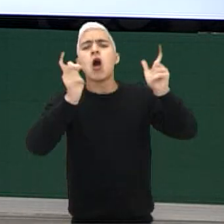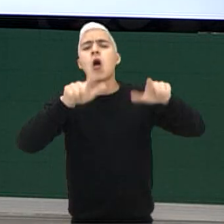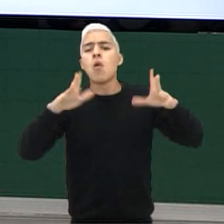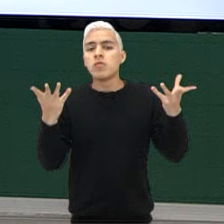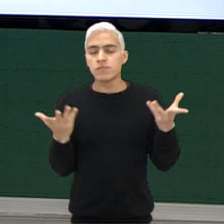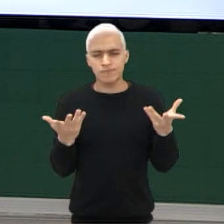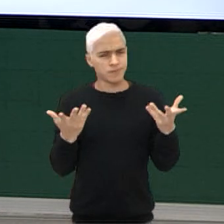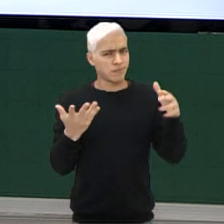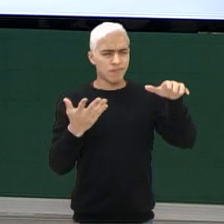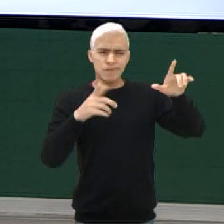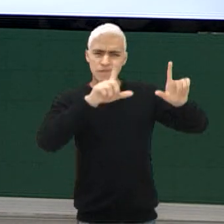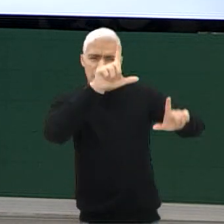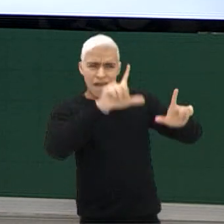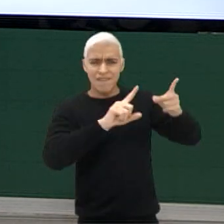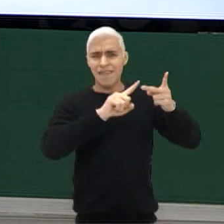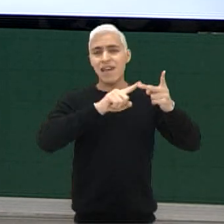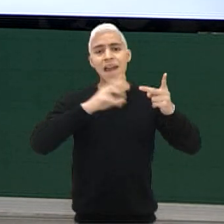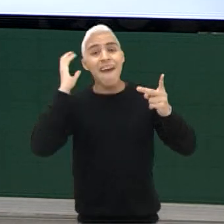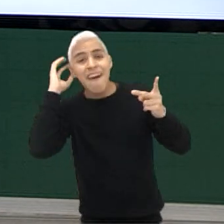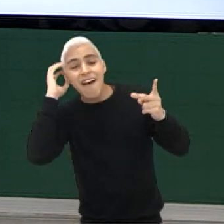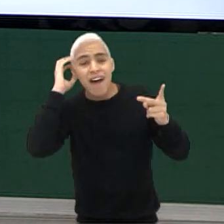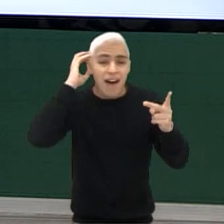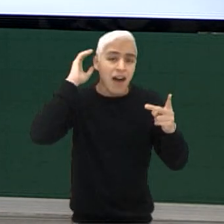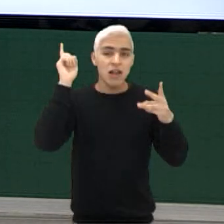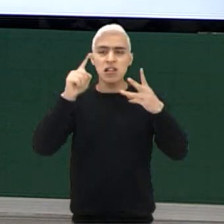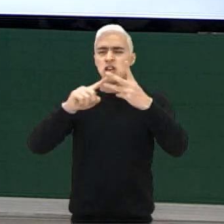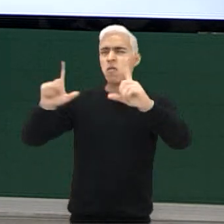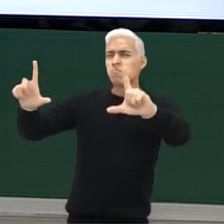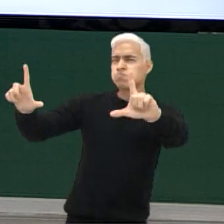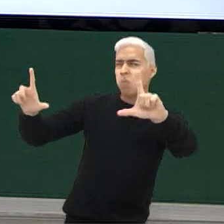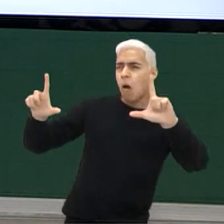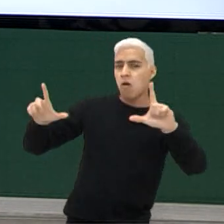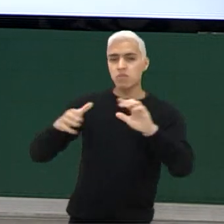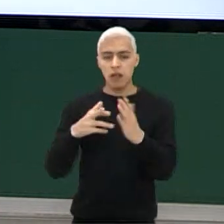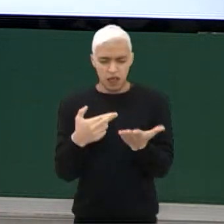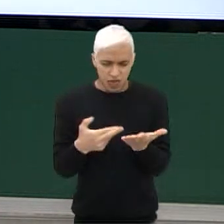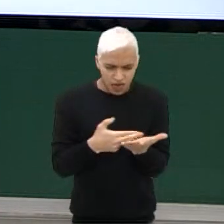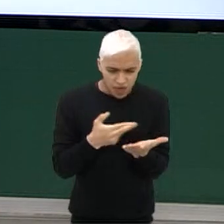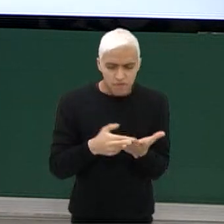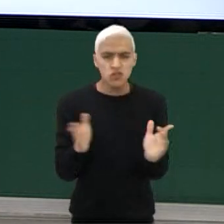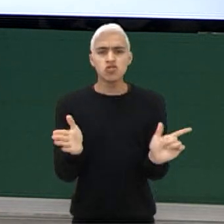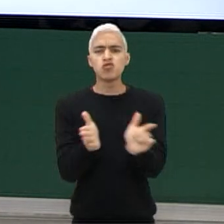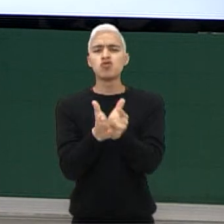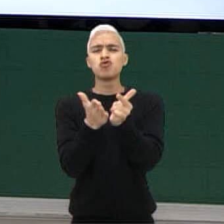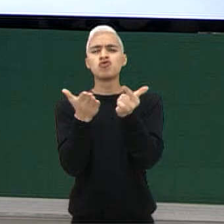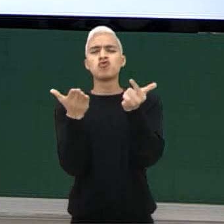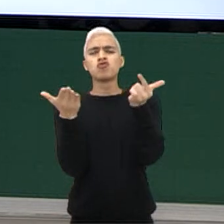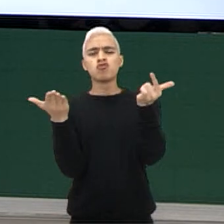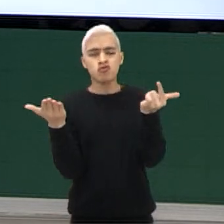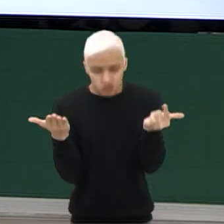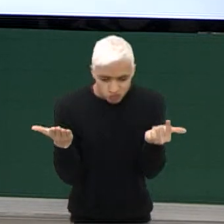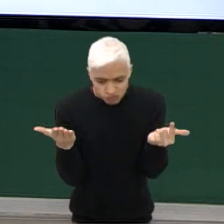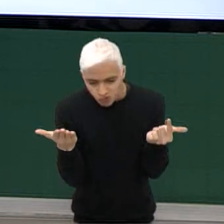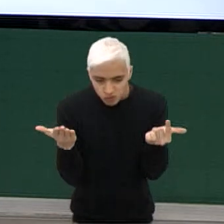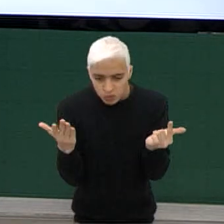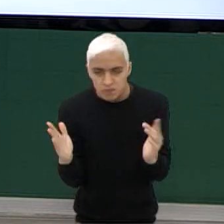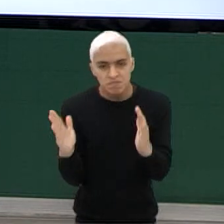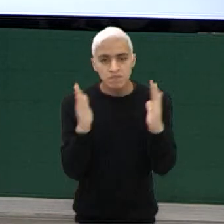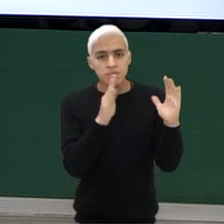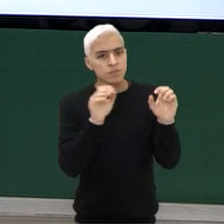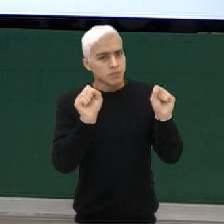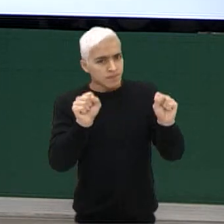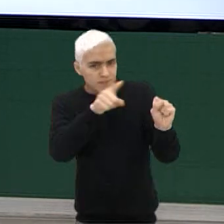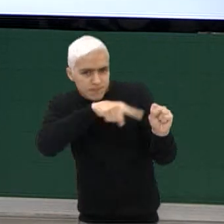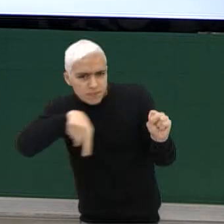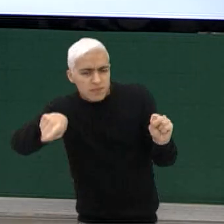locais. Televisão, rádio, outdoor, revista, jornal. Aí nós temos ali, pode acontecer de